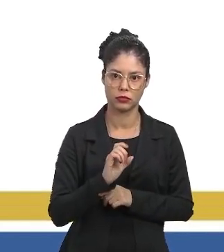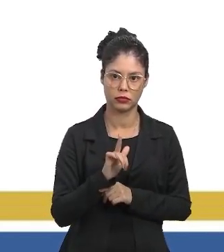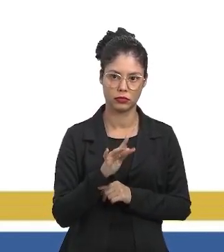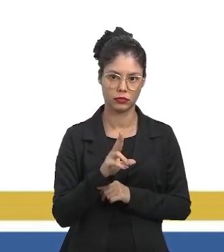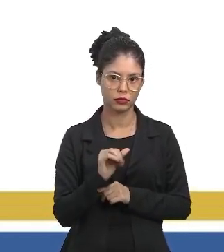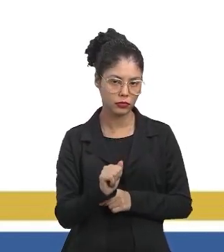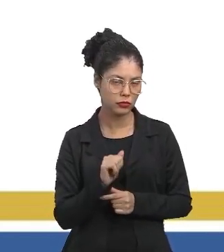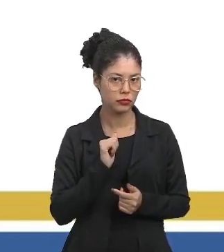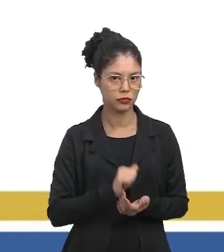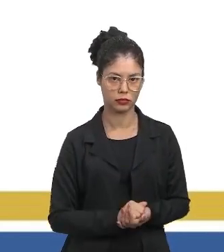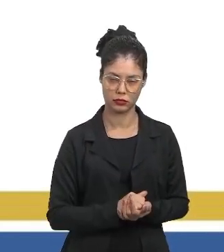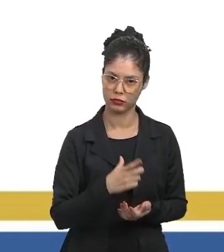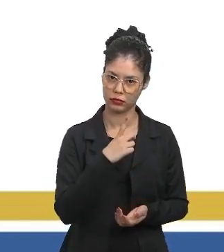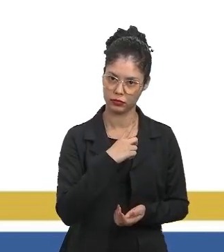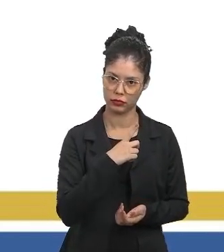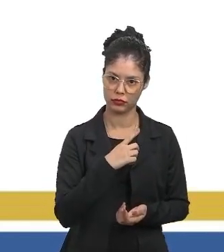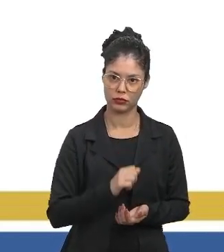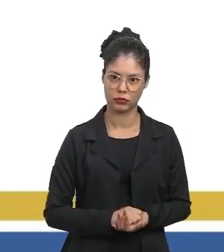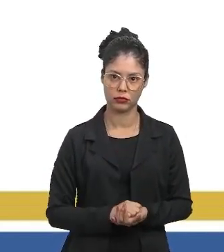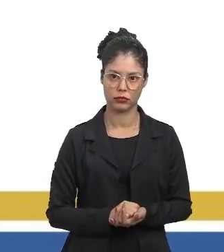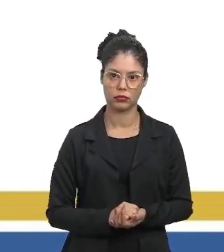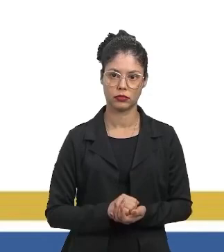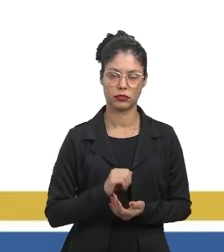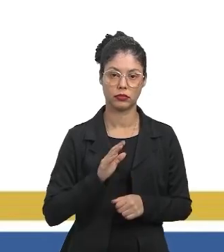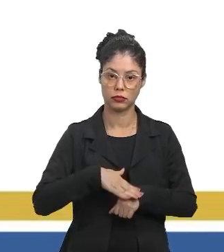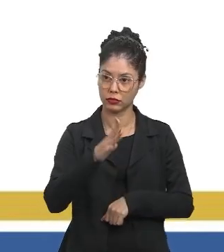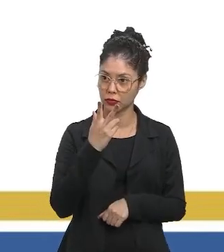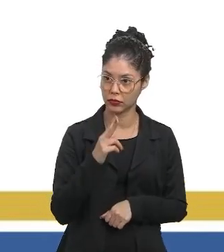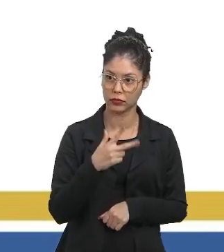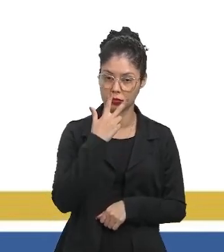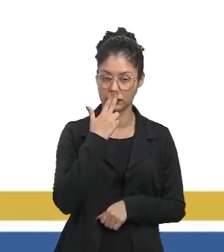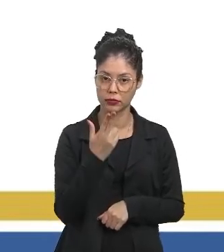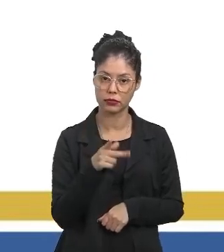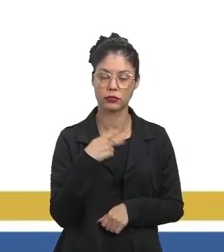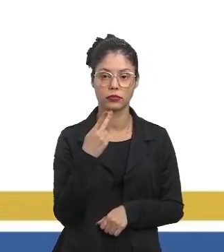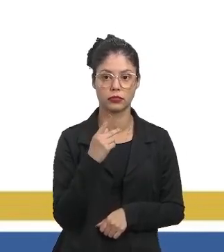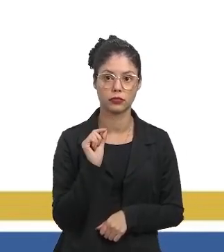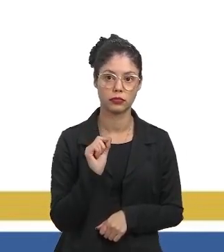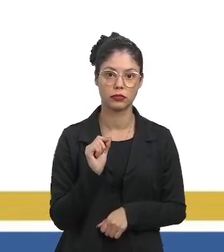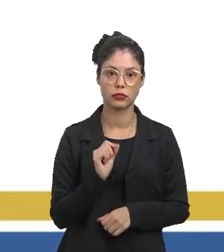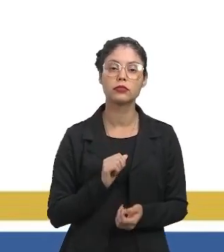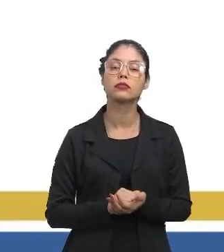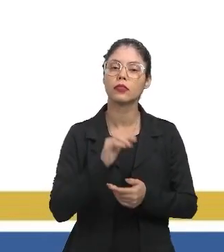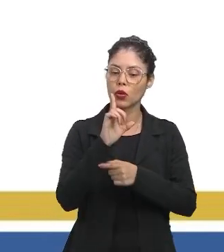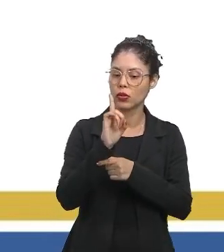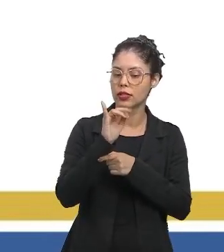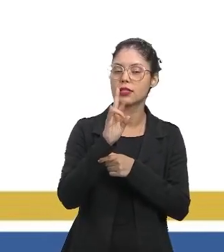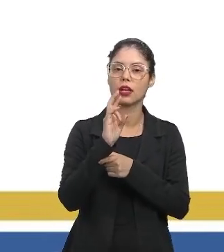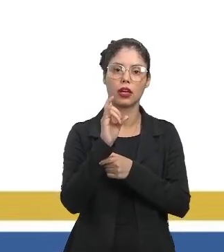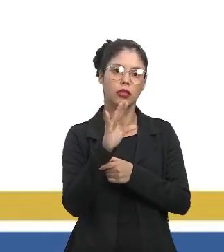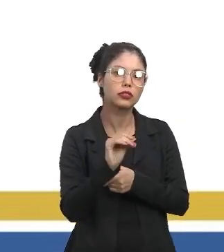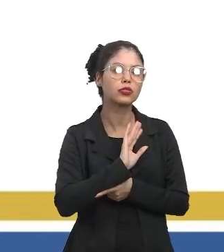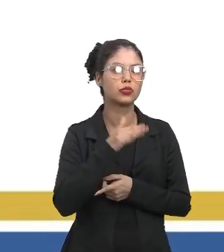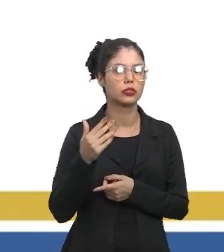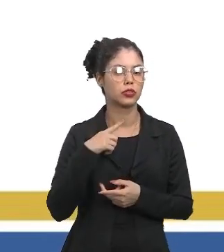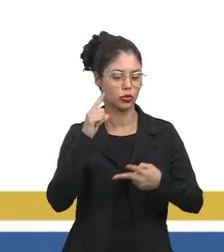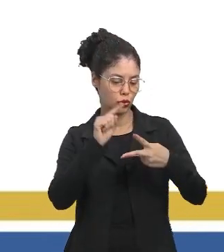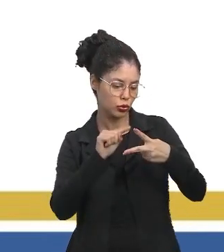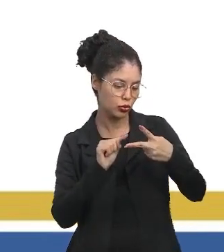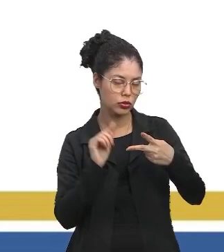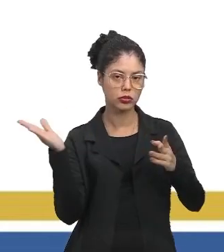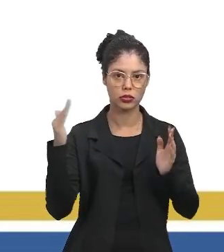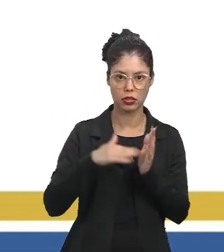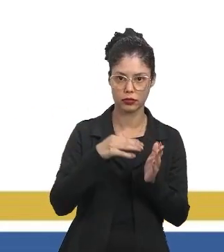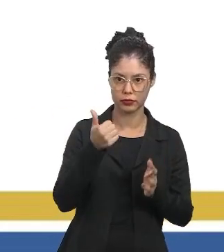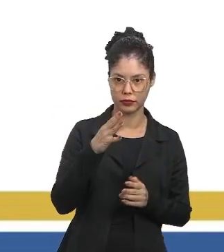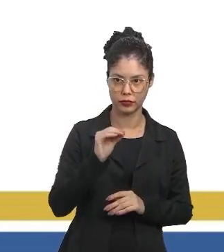em oligossacarídeos, e os oligossacarídeos mais comuns, mais falados, são os disacarídeos, quando eles têm de 2 a